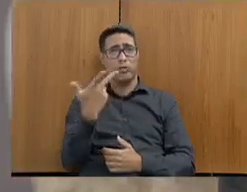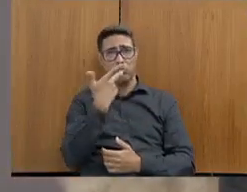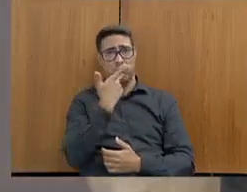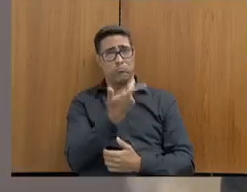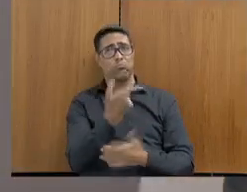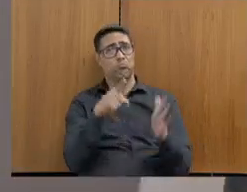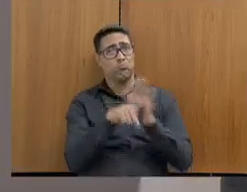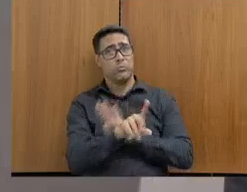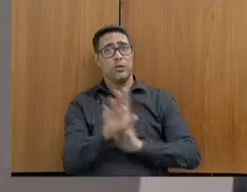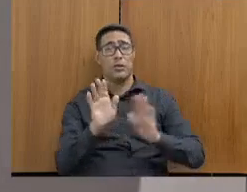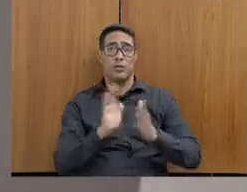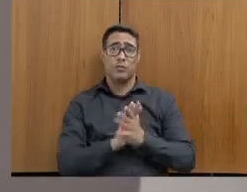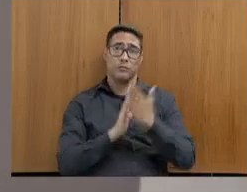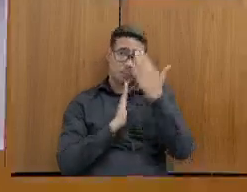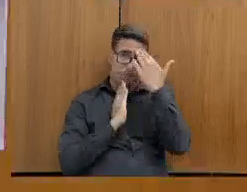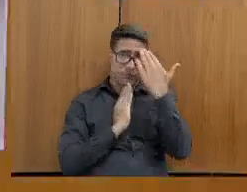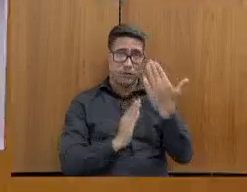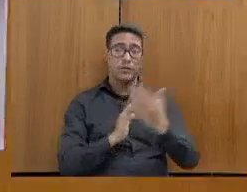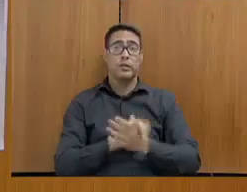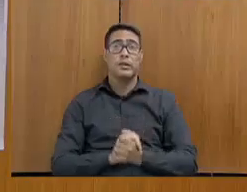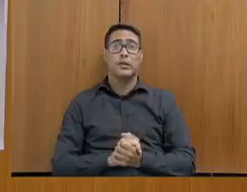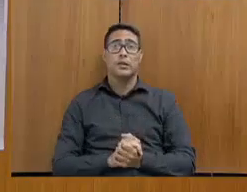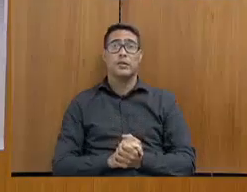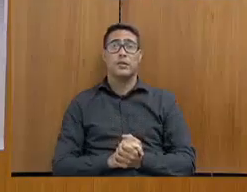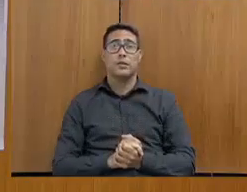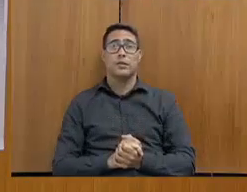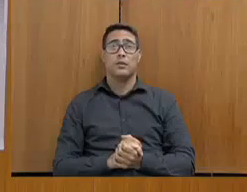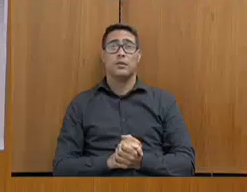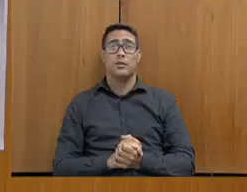né Obrigada agradecemos